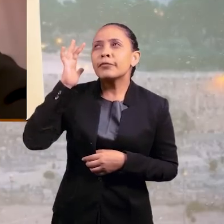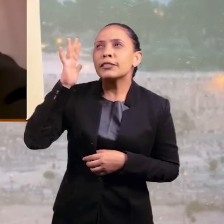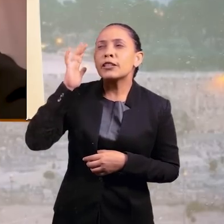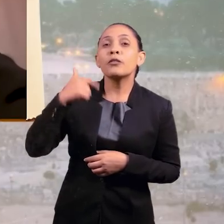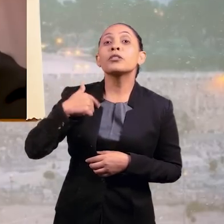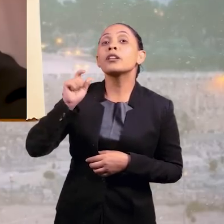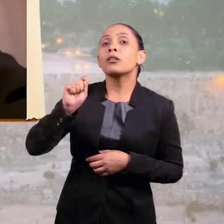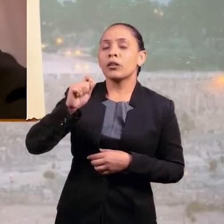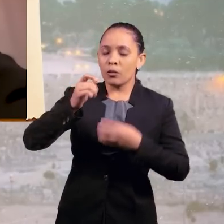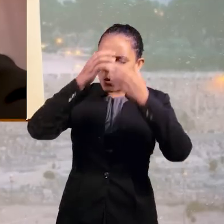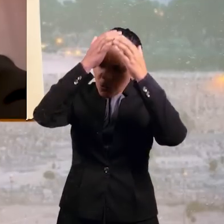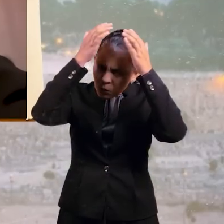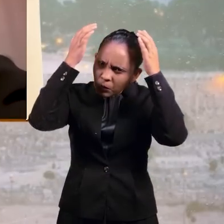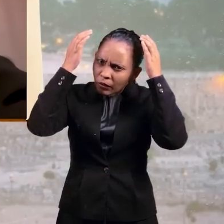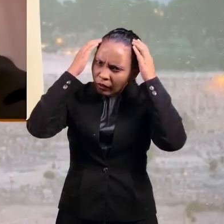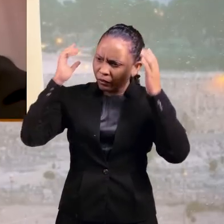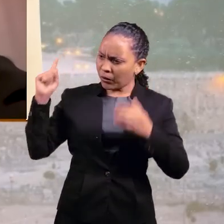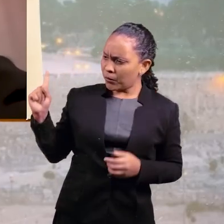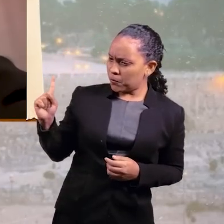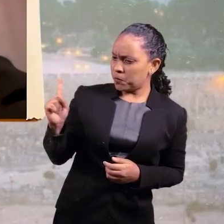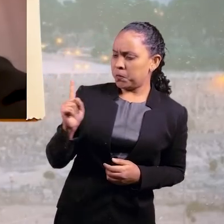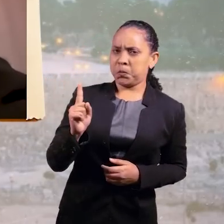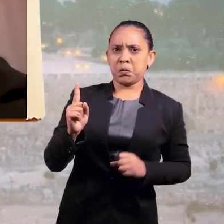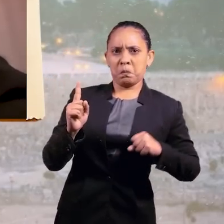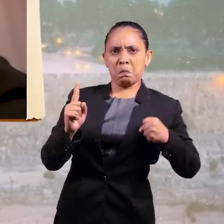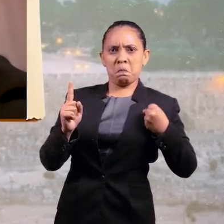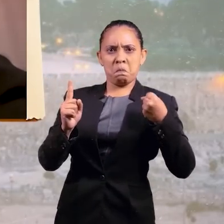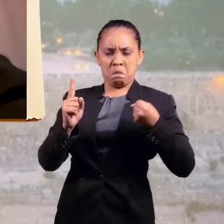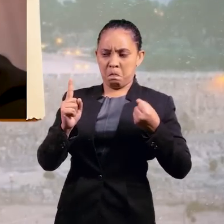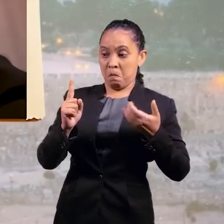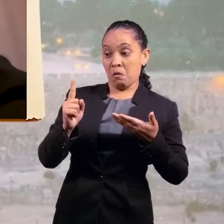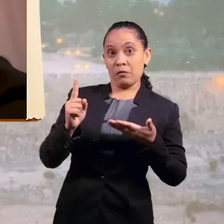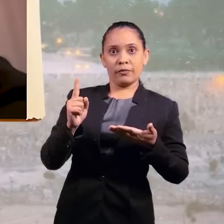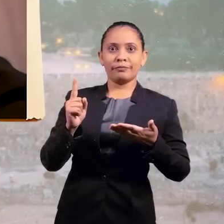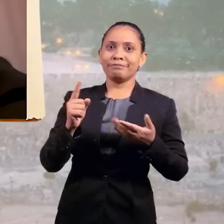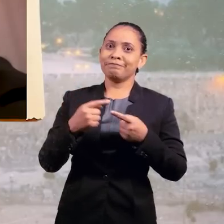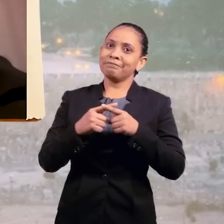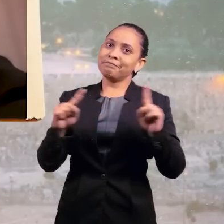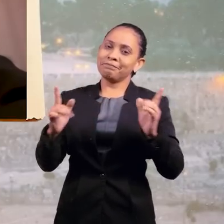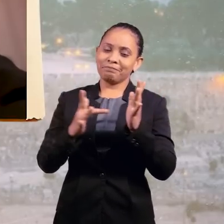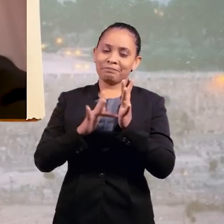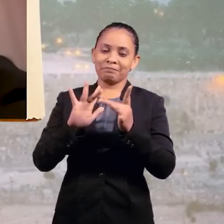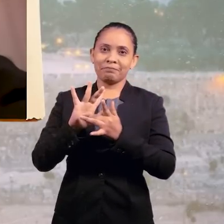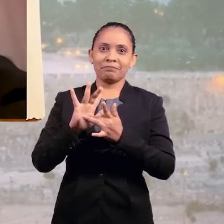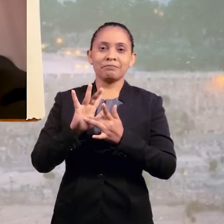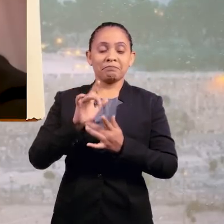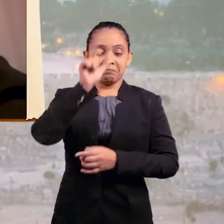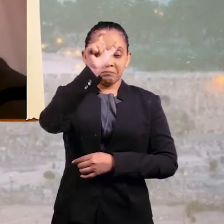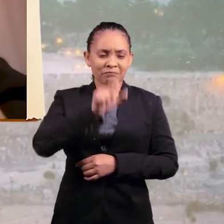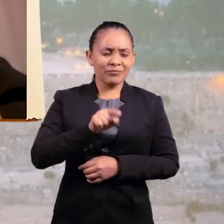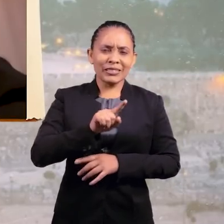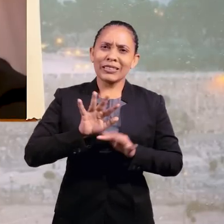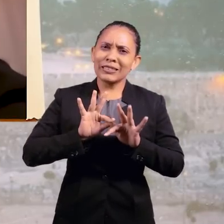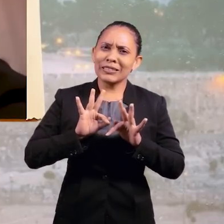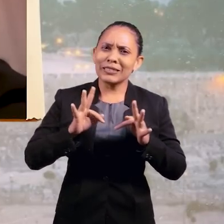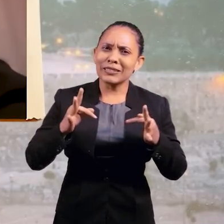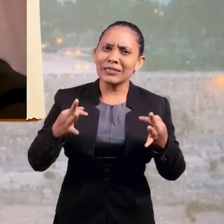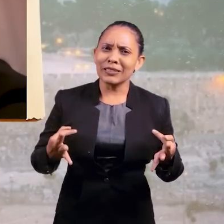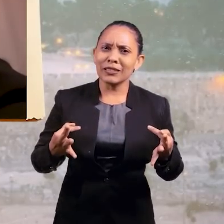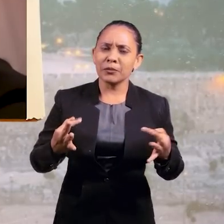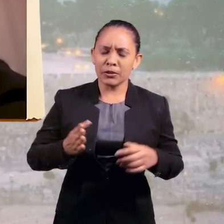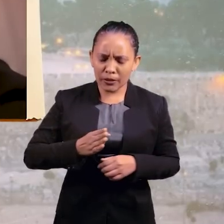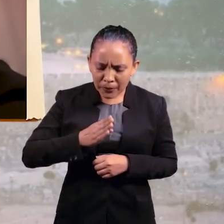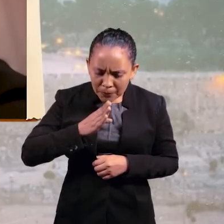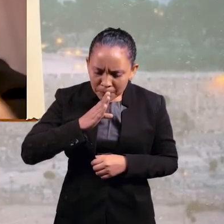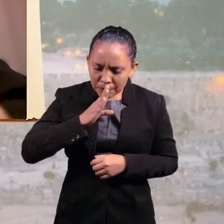Agora, nesse aspecto, o que foi mais interessante é que o Senhor ele foi mudo, né? É a ovelha,